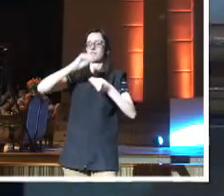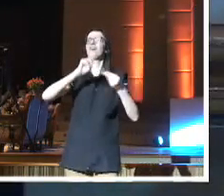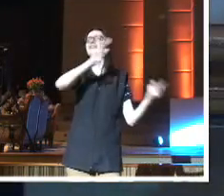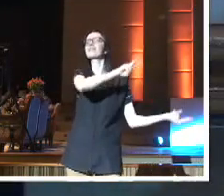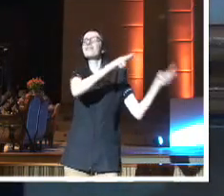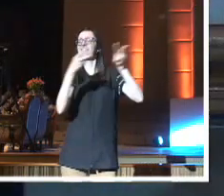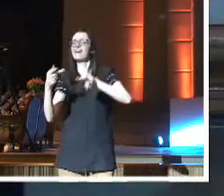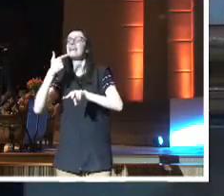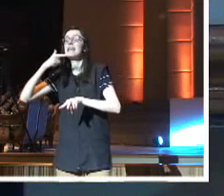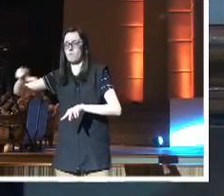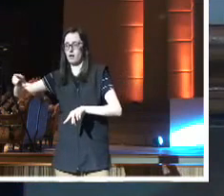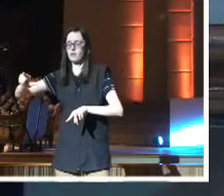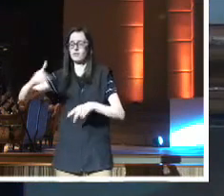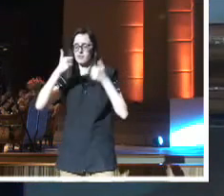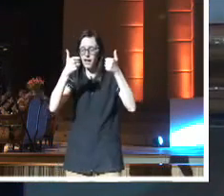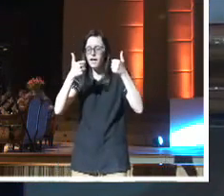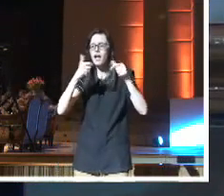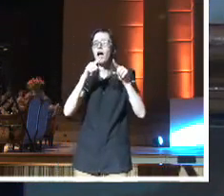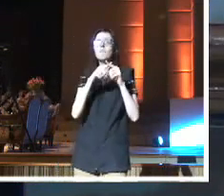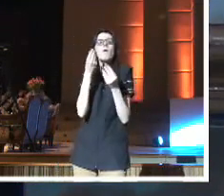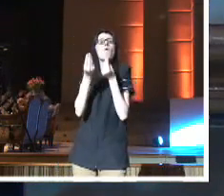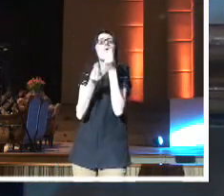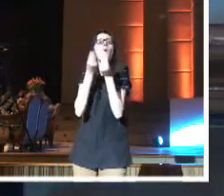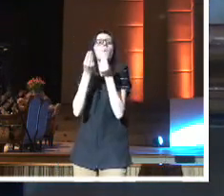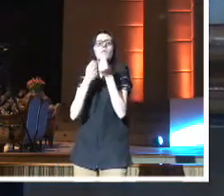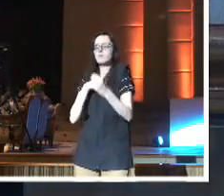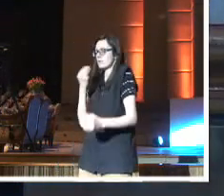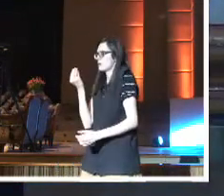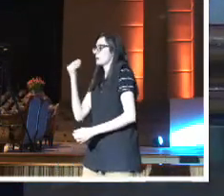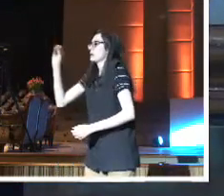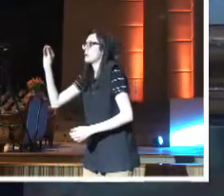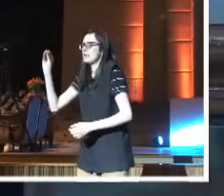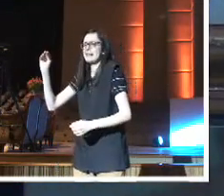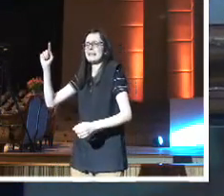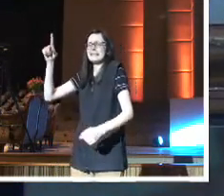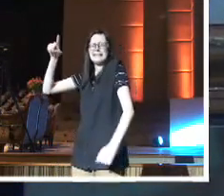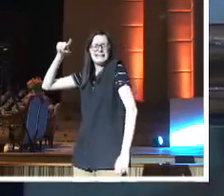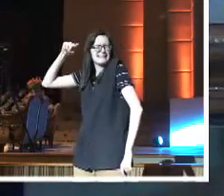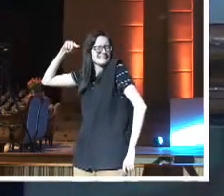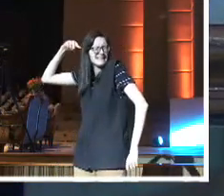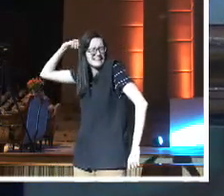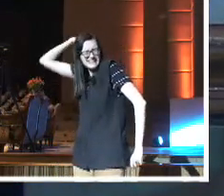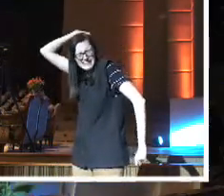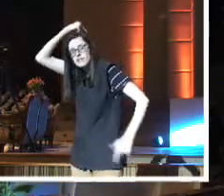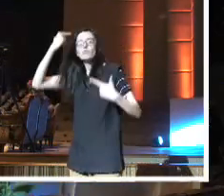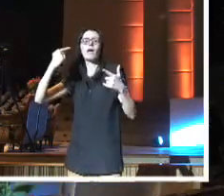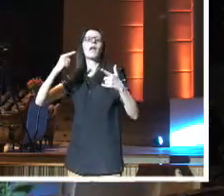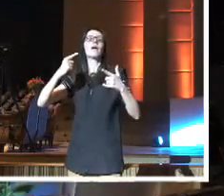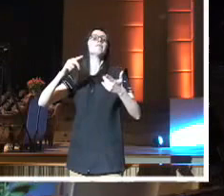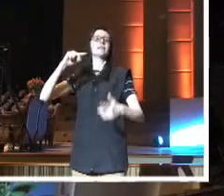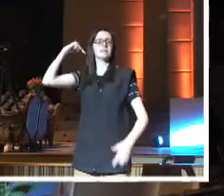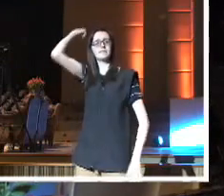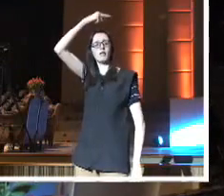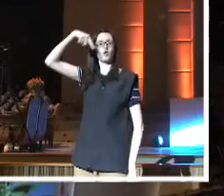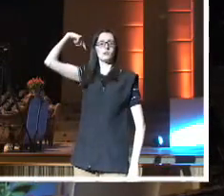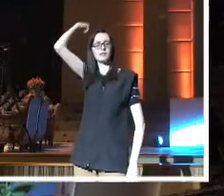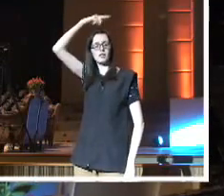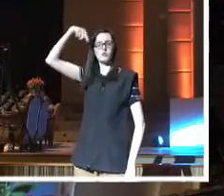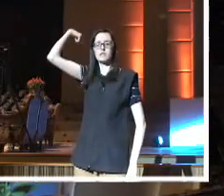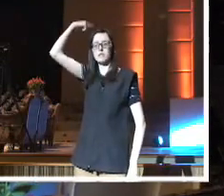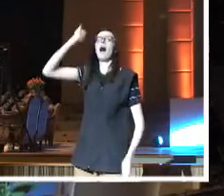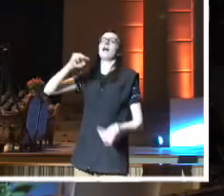qual era a maneira de você colocar o superlativo de alguma coisa? Era repetir, pelo menos três